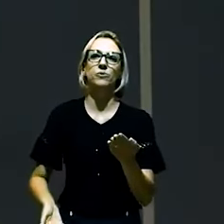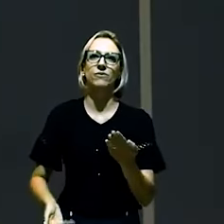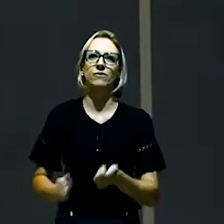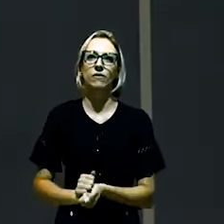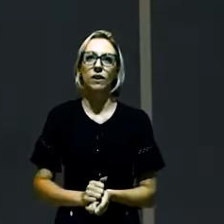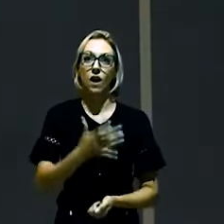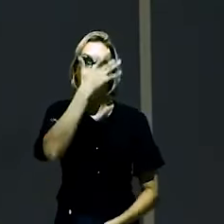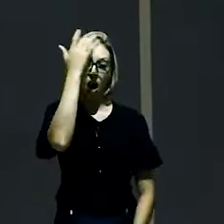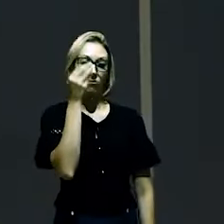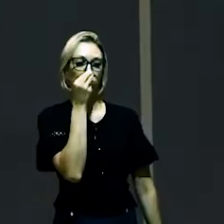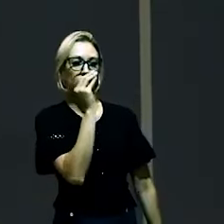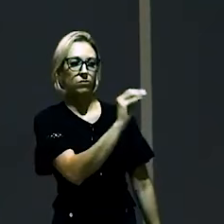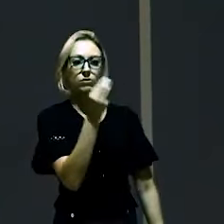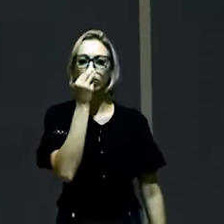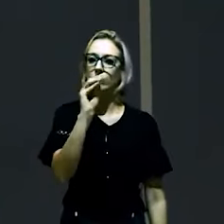pessoas